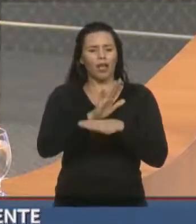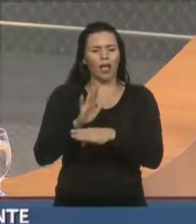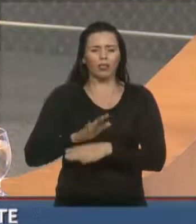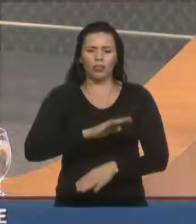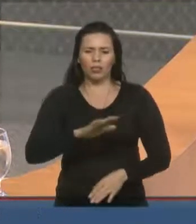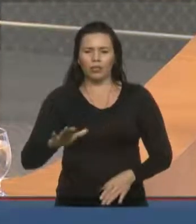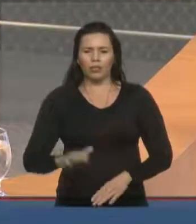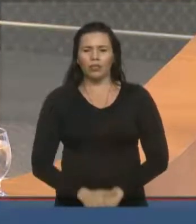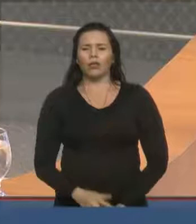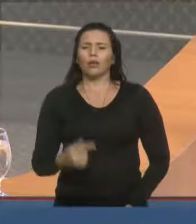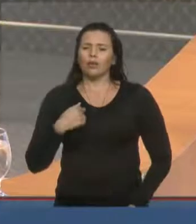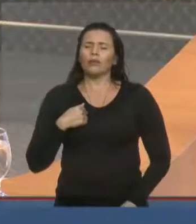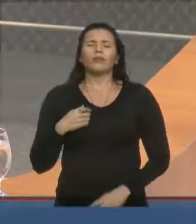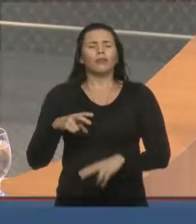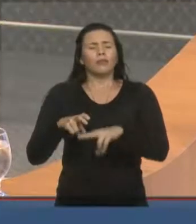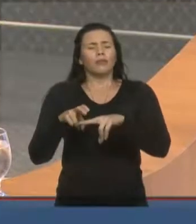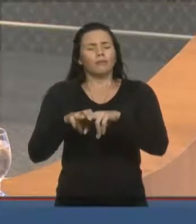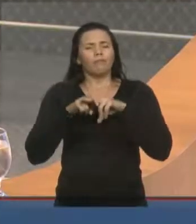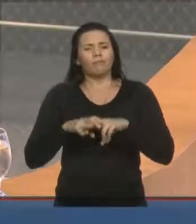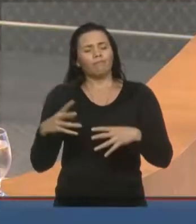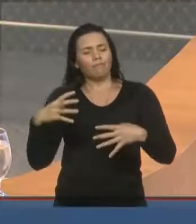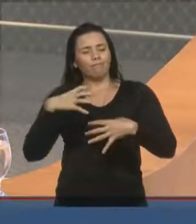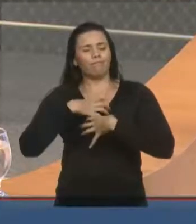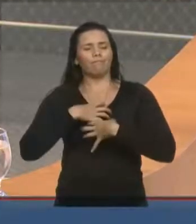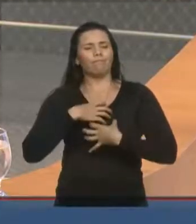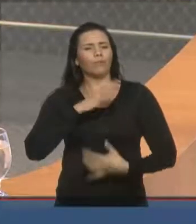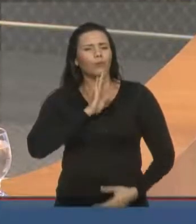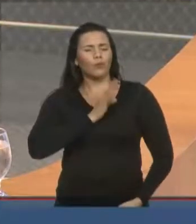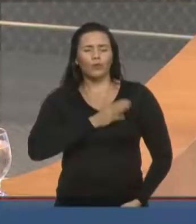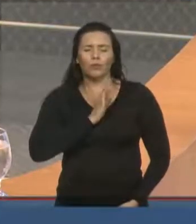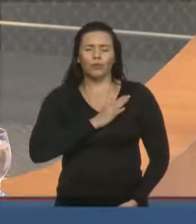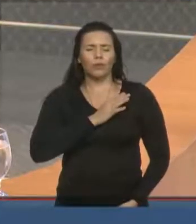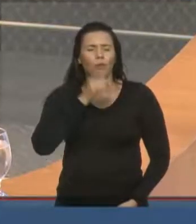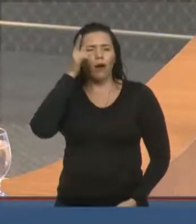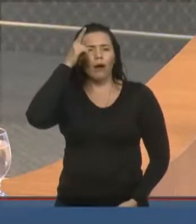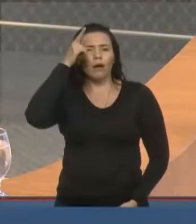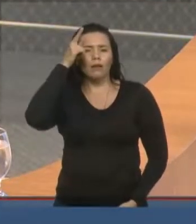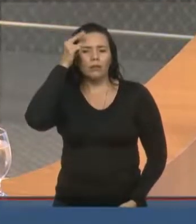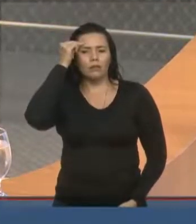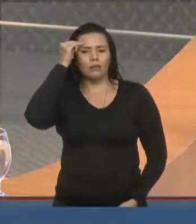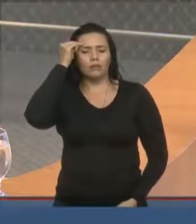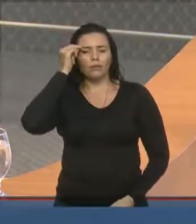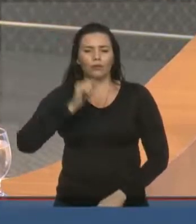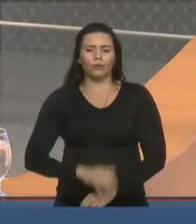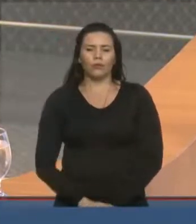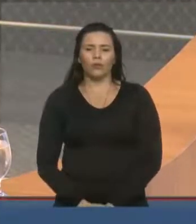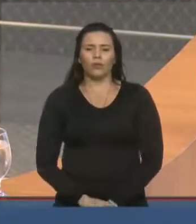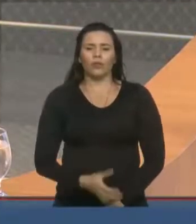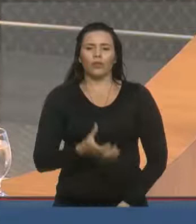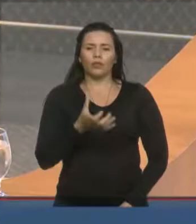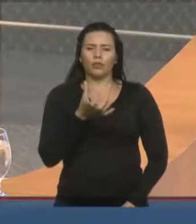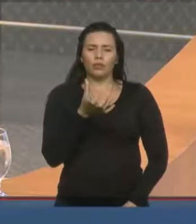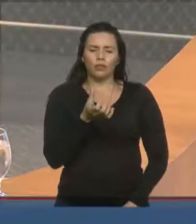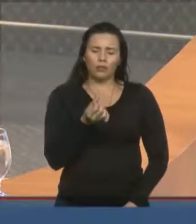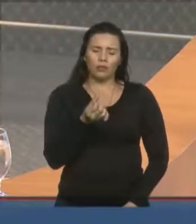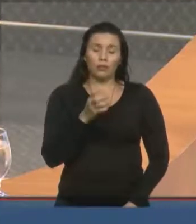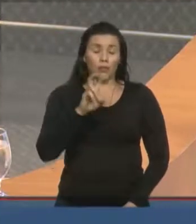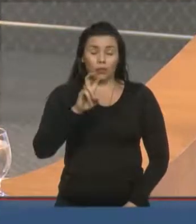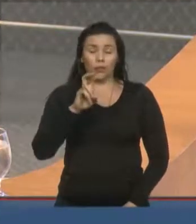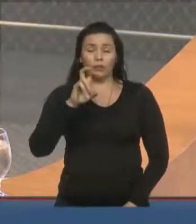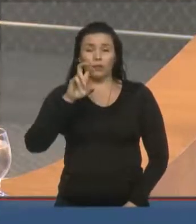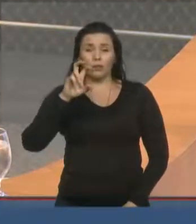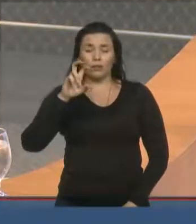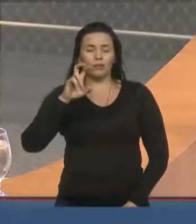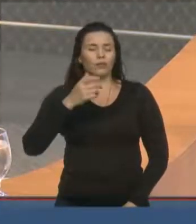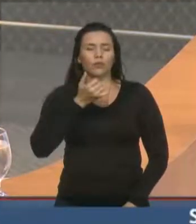alivie um pouco mais meu coração no sentido de prestar contas com os 65.144 cidadãos maranhenses que me deram